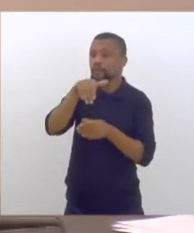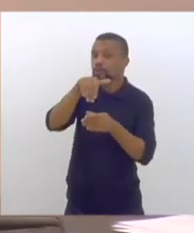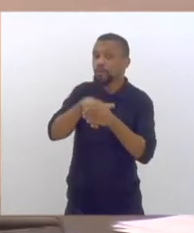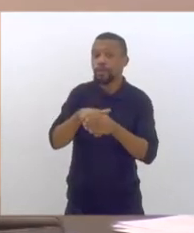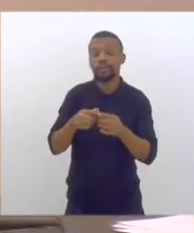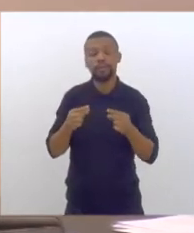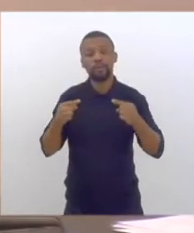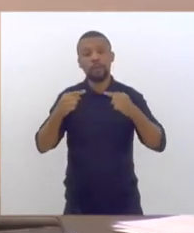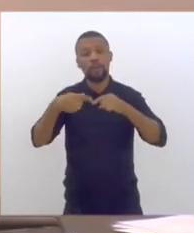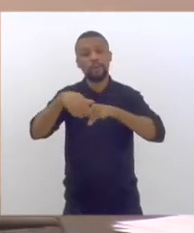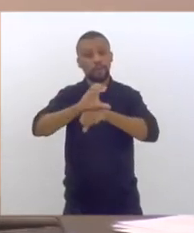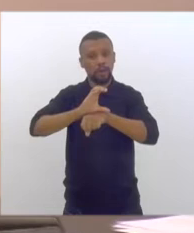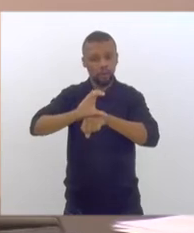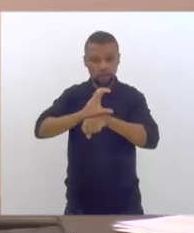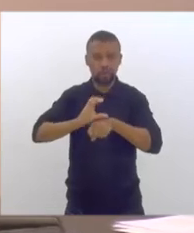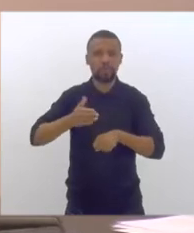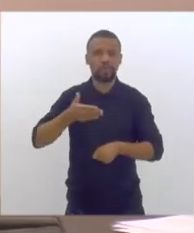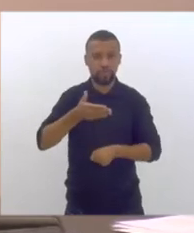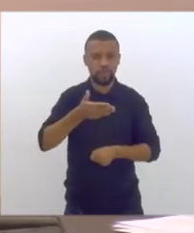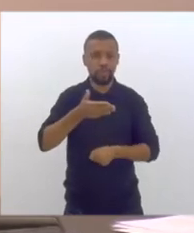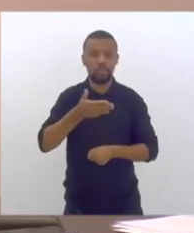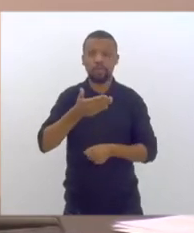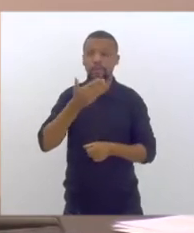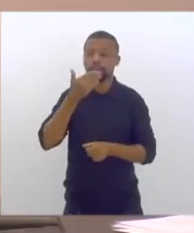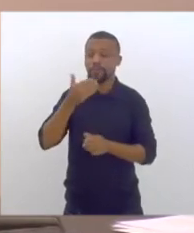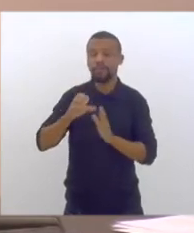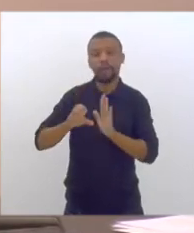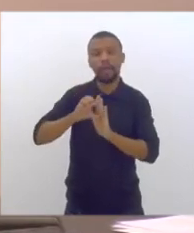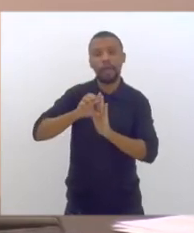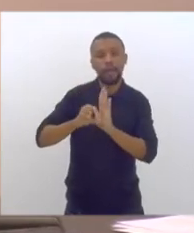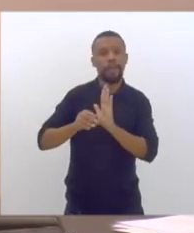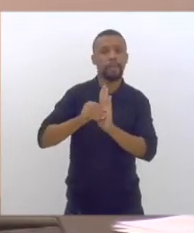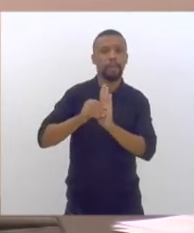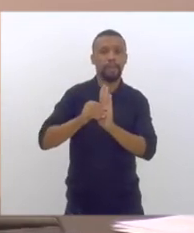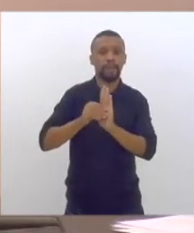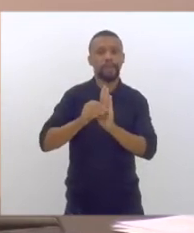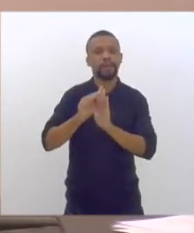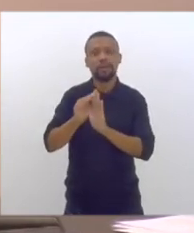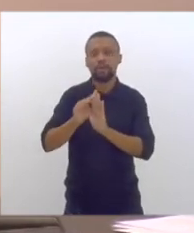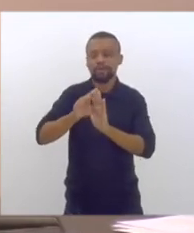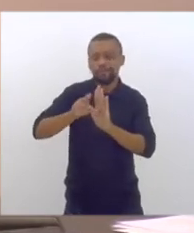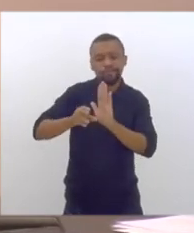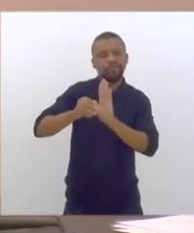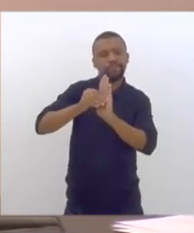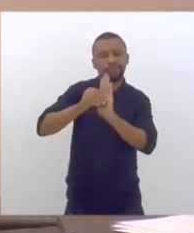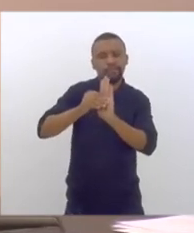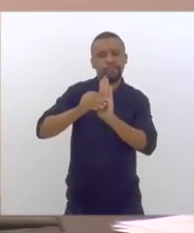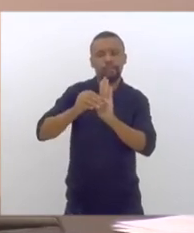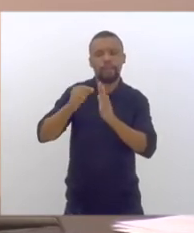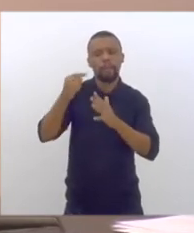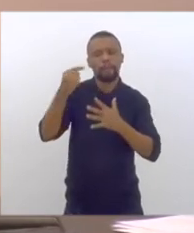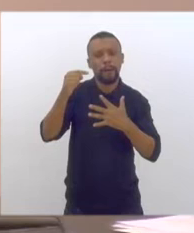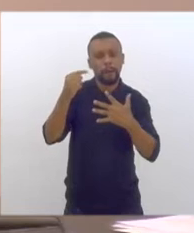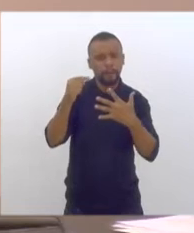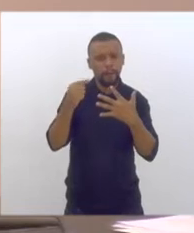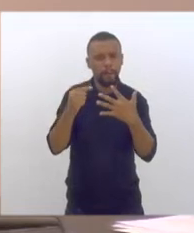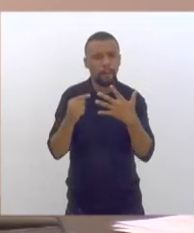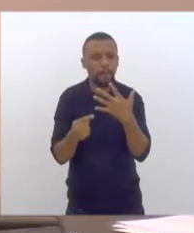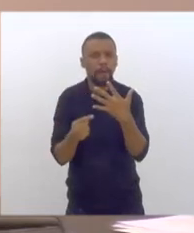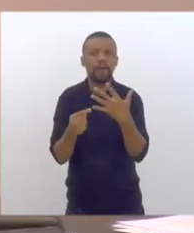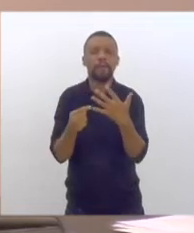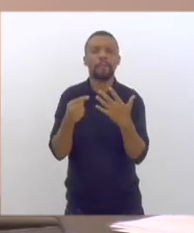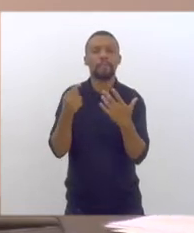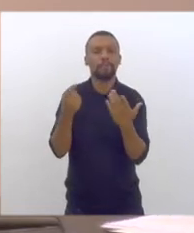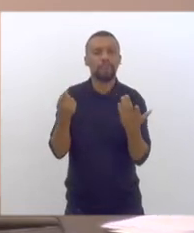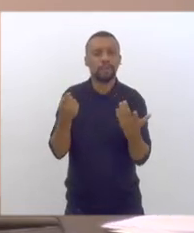constitucionalidade com emendas e nas suas emendas o senhor